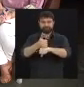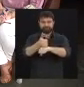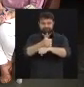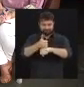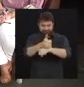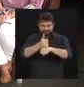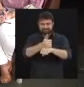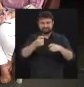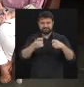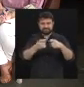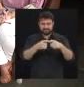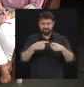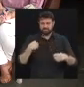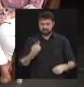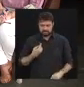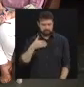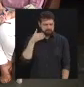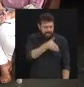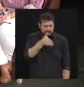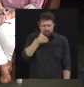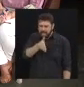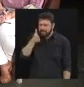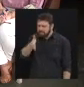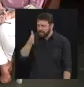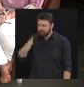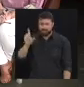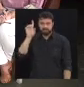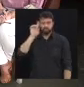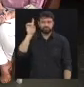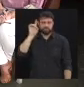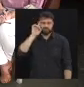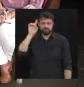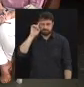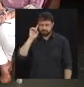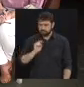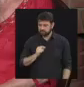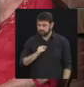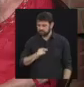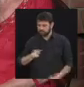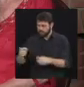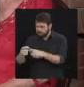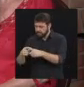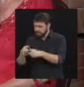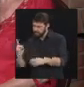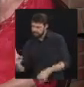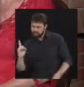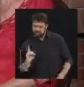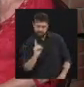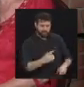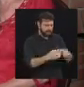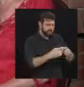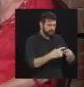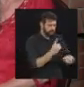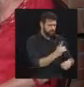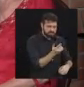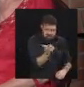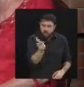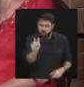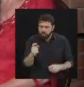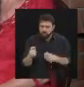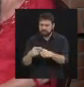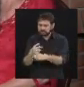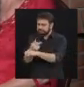Mas eram 3, 4 consultas por dia. Então, você está na Lapa, depois você tem que estar lá no Pinheiros, né?